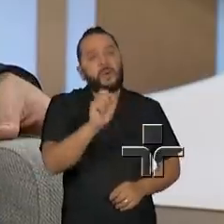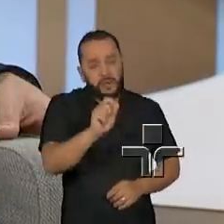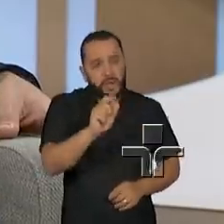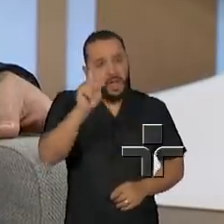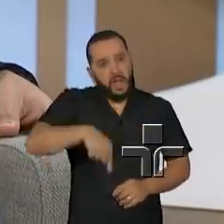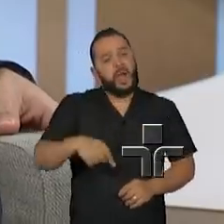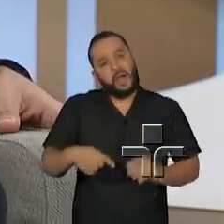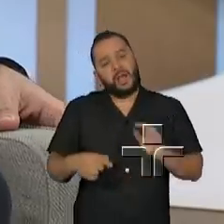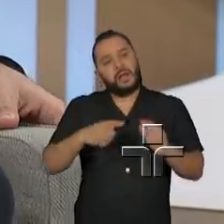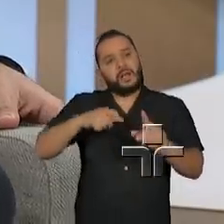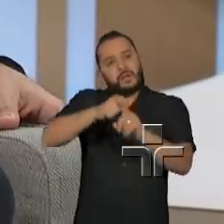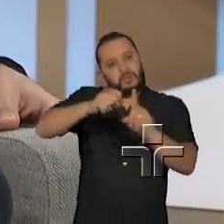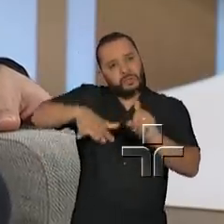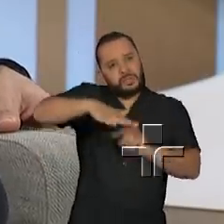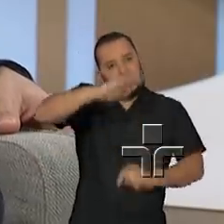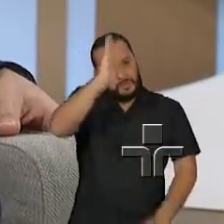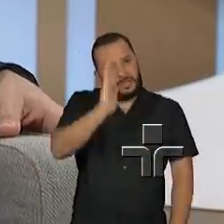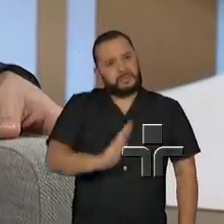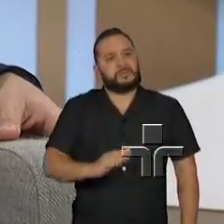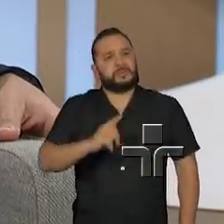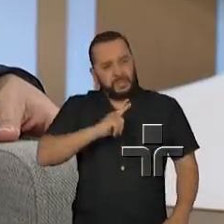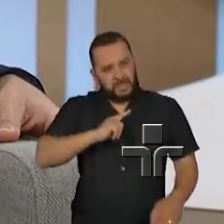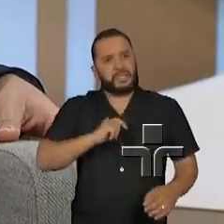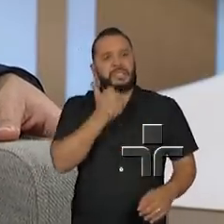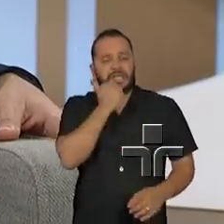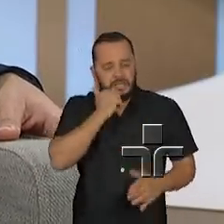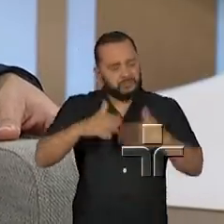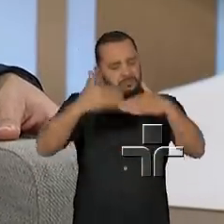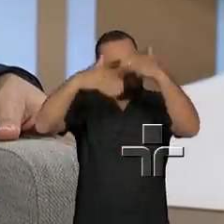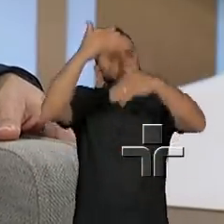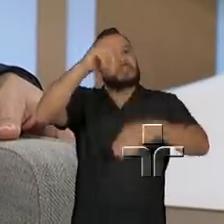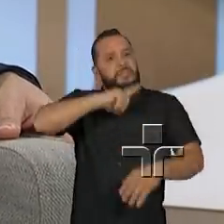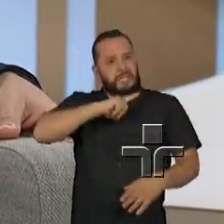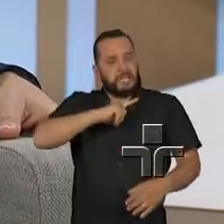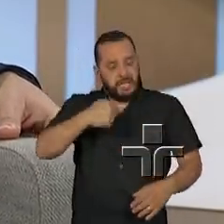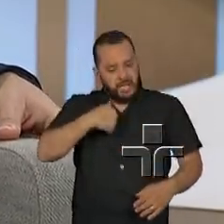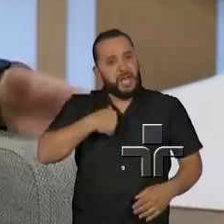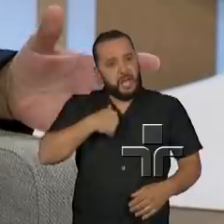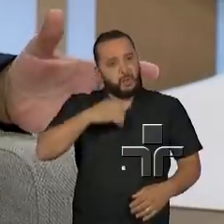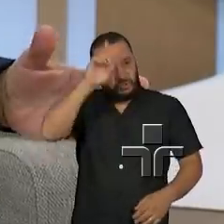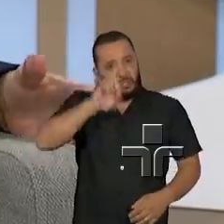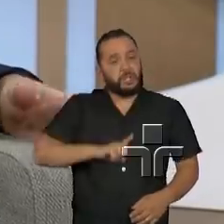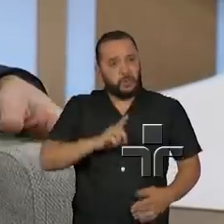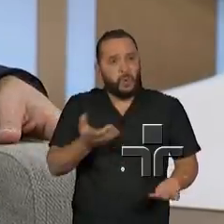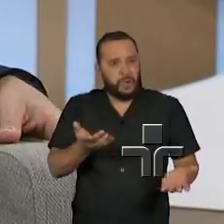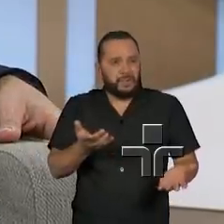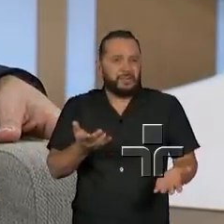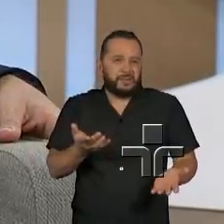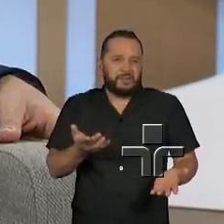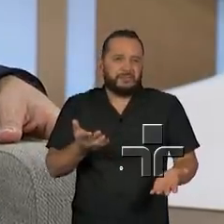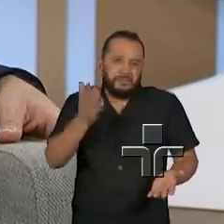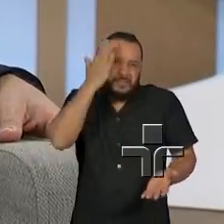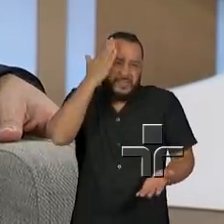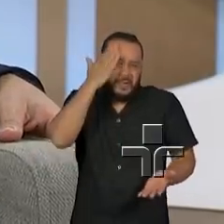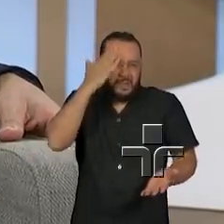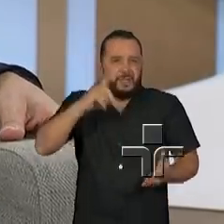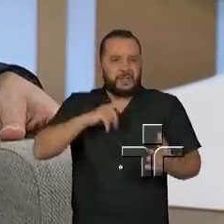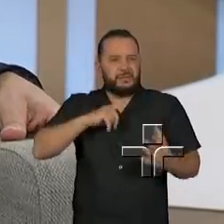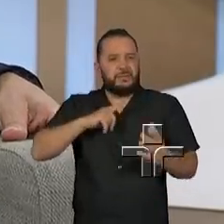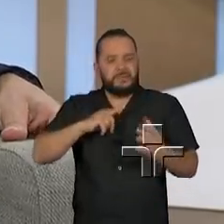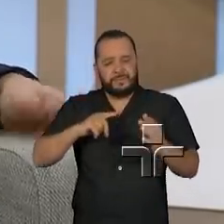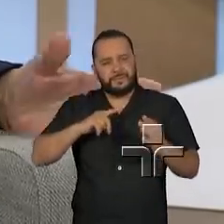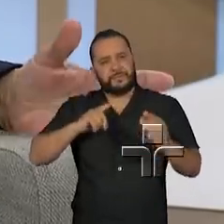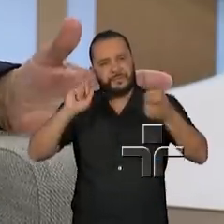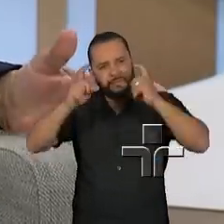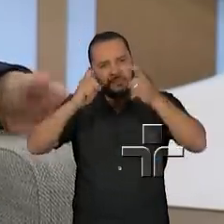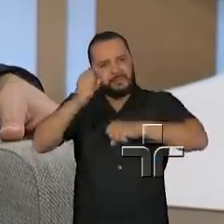a posição da Sociedade Brasileira para o Progresso da Ciência, a SBPC, da qual eu sou diretor, um dos diretores. E ela foi tirada em assembleia no ano passado,